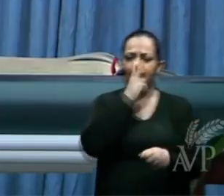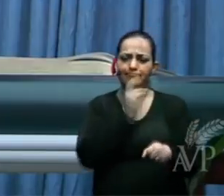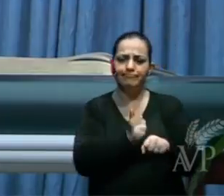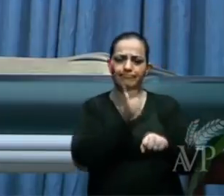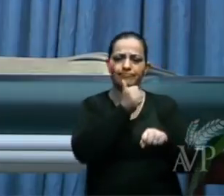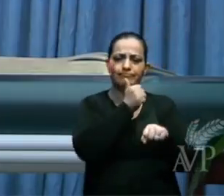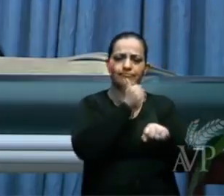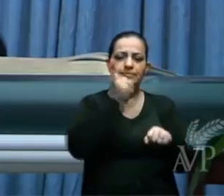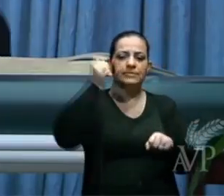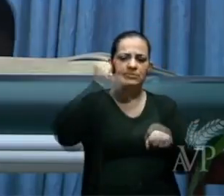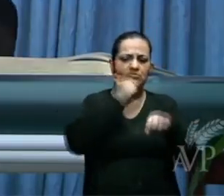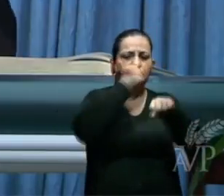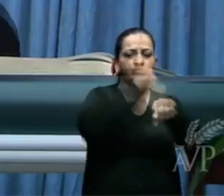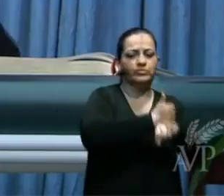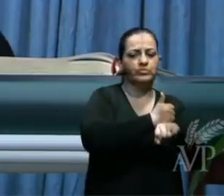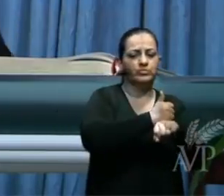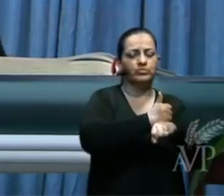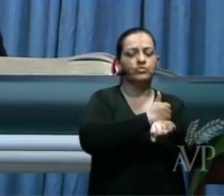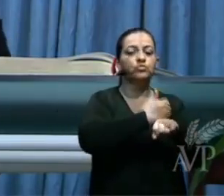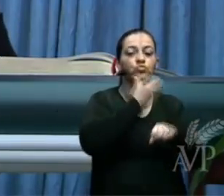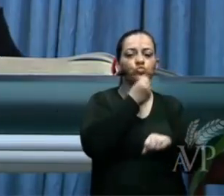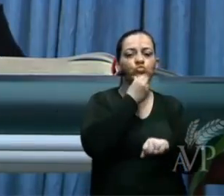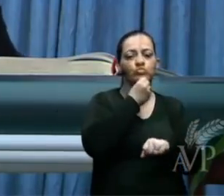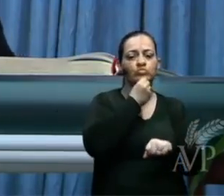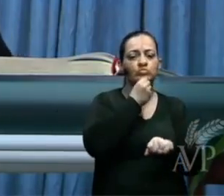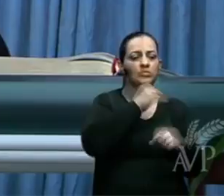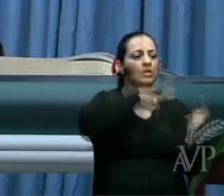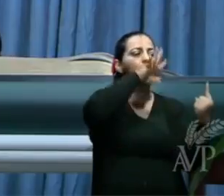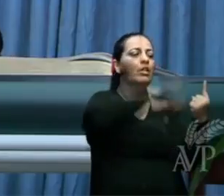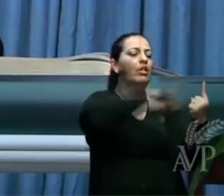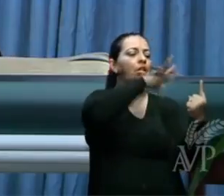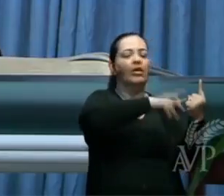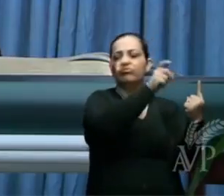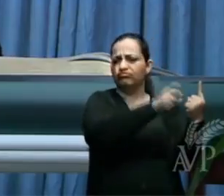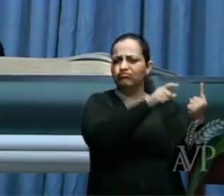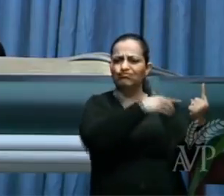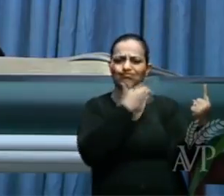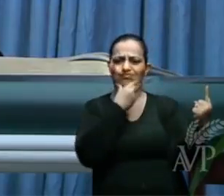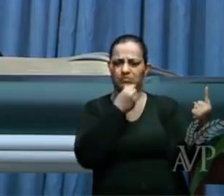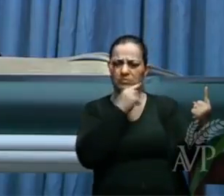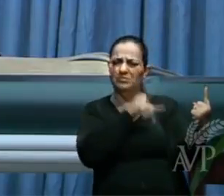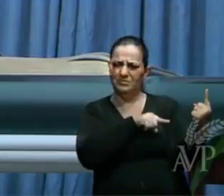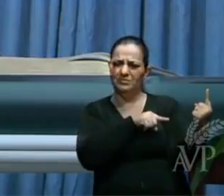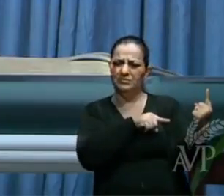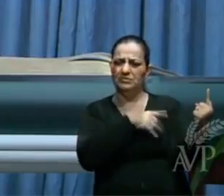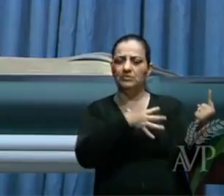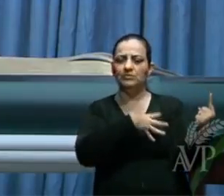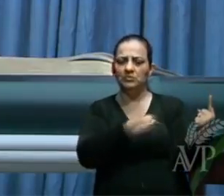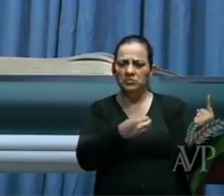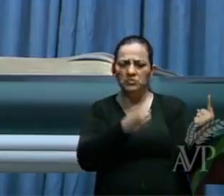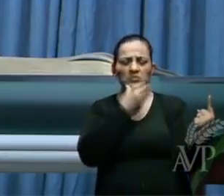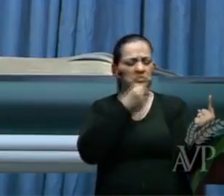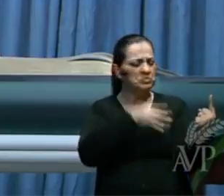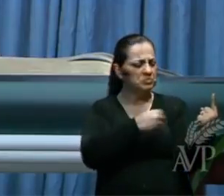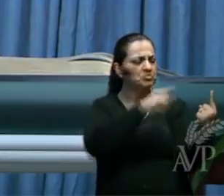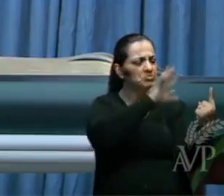se vamos divinizar o homem então tem que divisar seus filhos